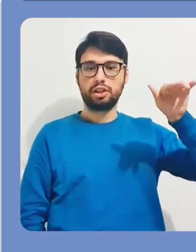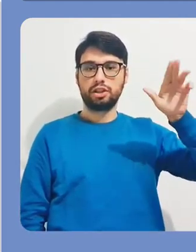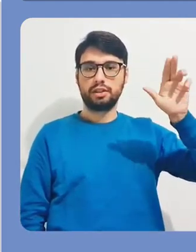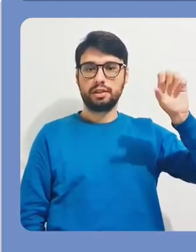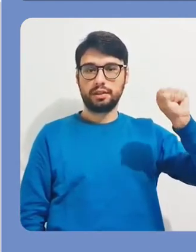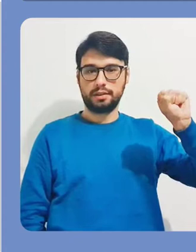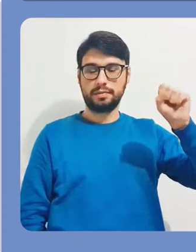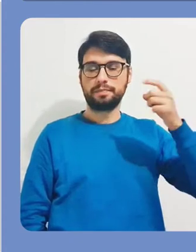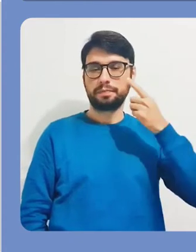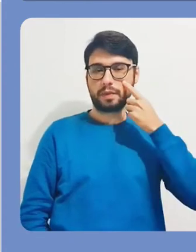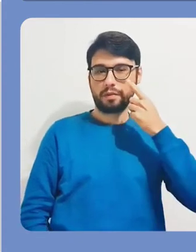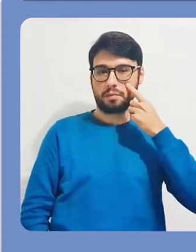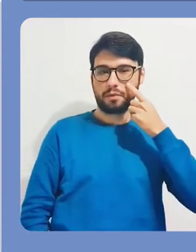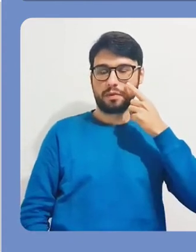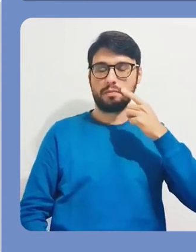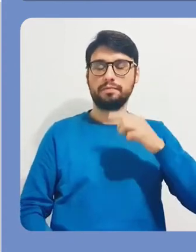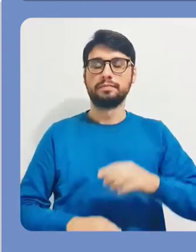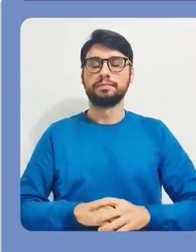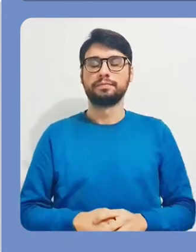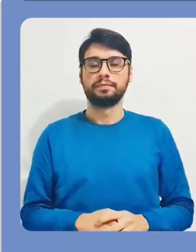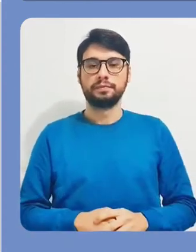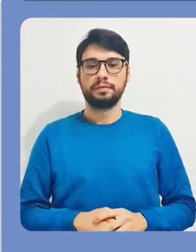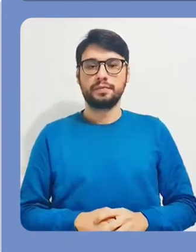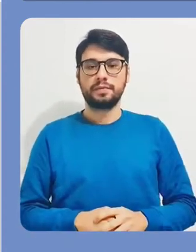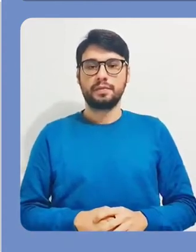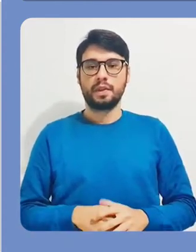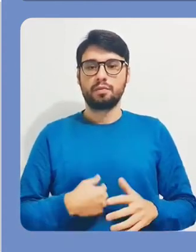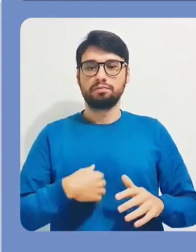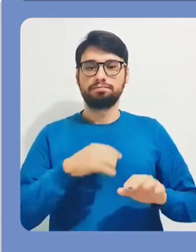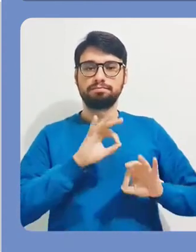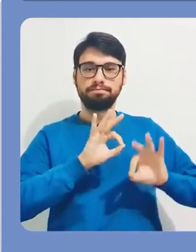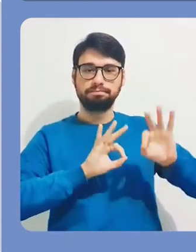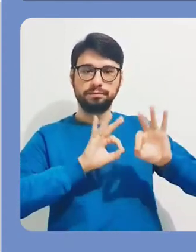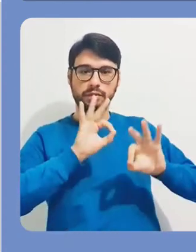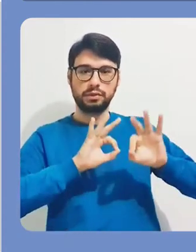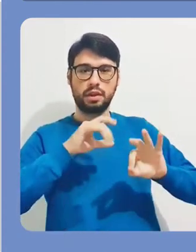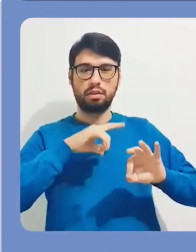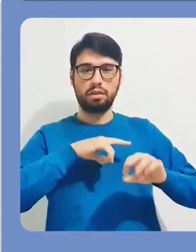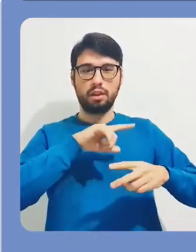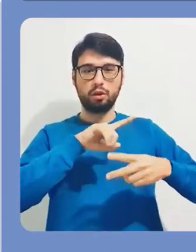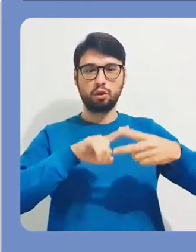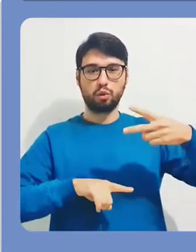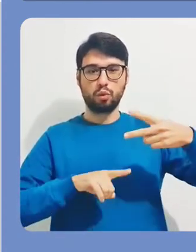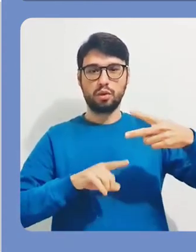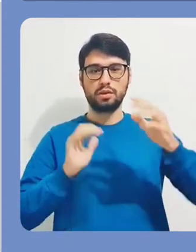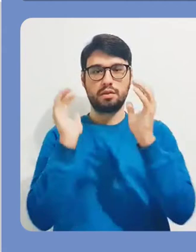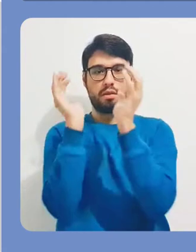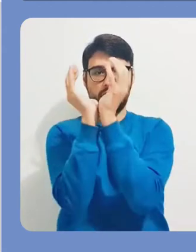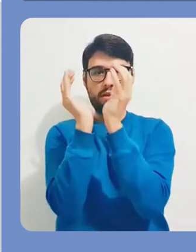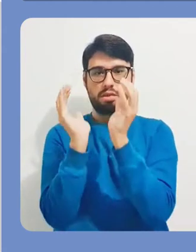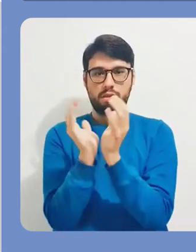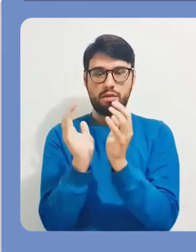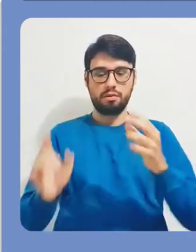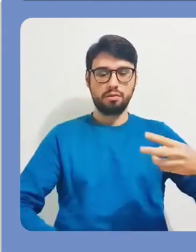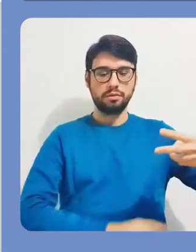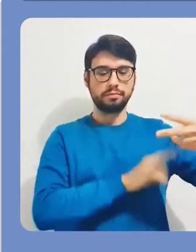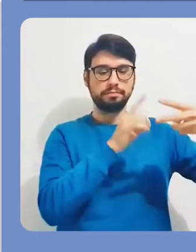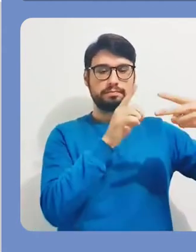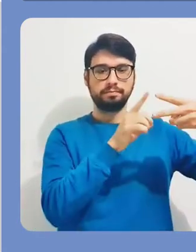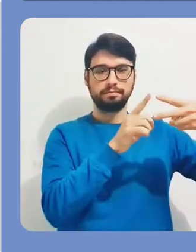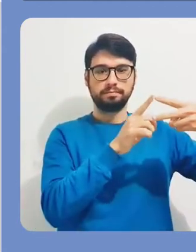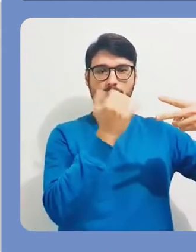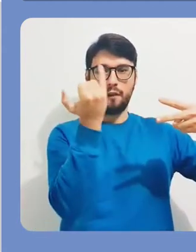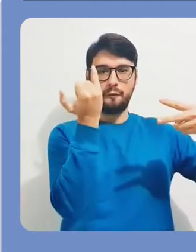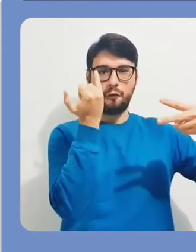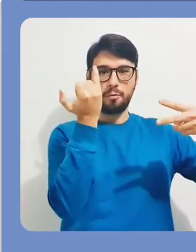que depois vão ser inseridas num grupo maior. Tá? Então, eu vou fazer aqui a minha configuração da minha